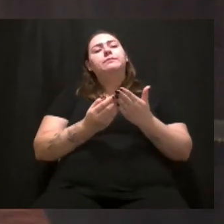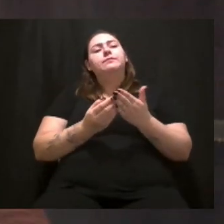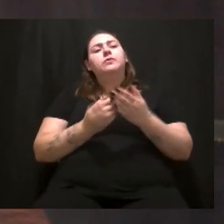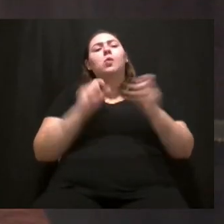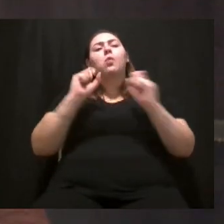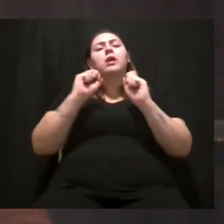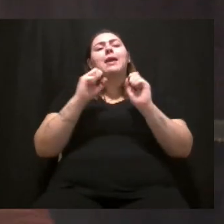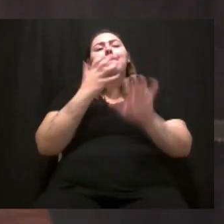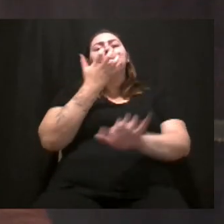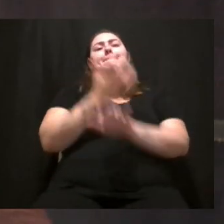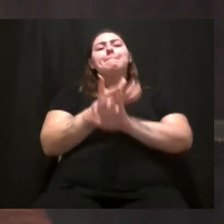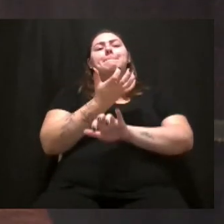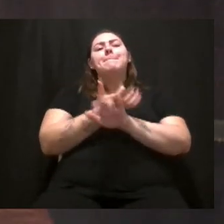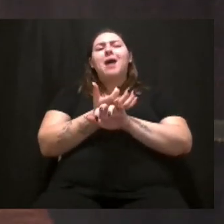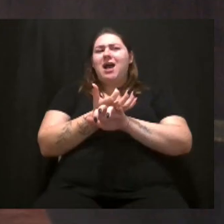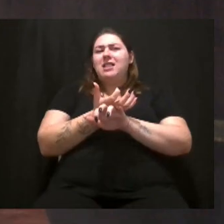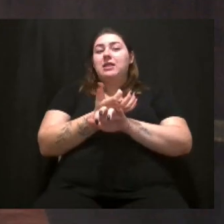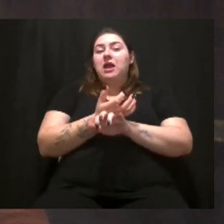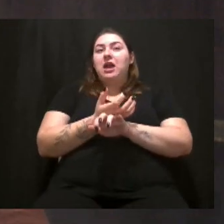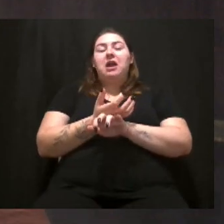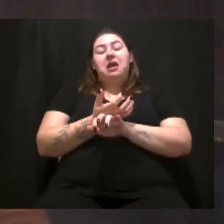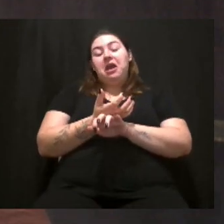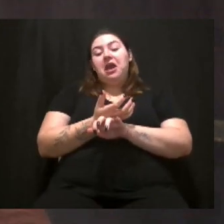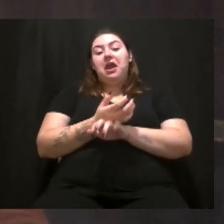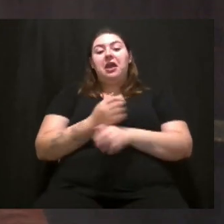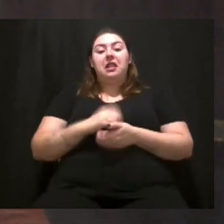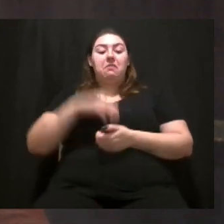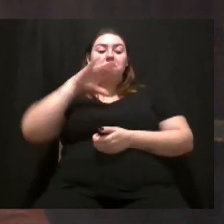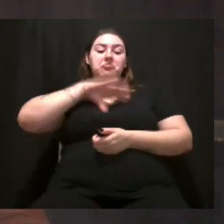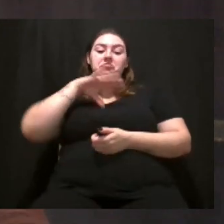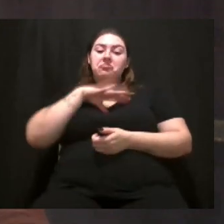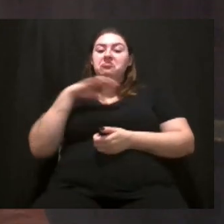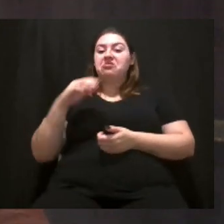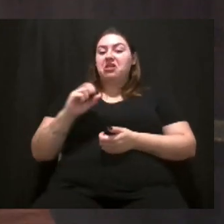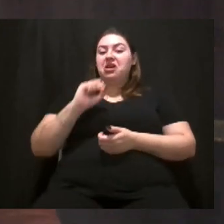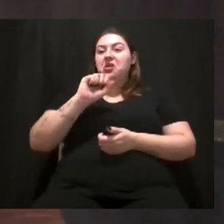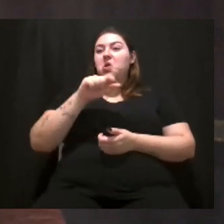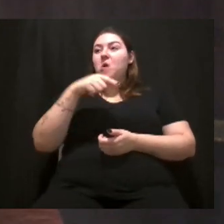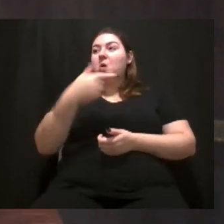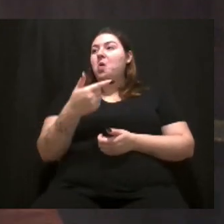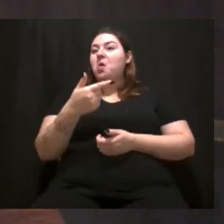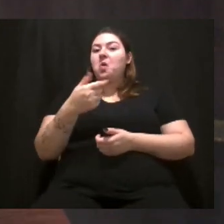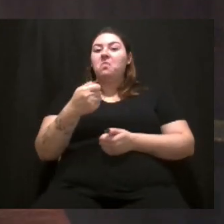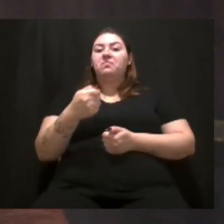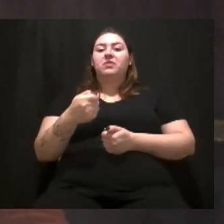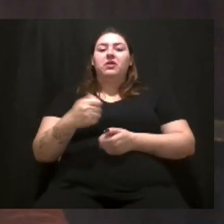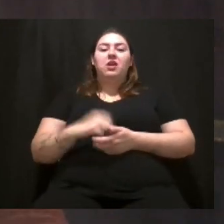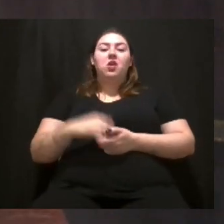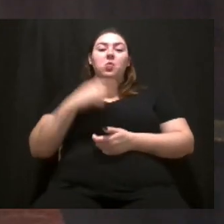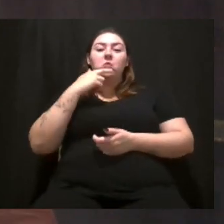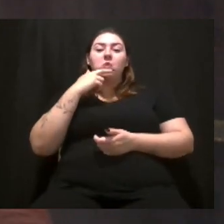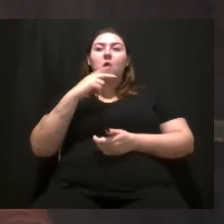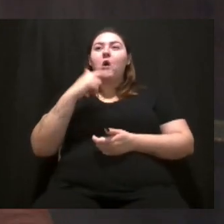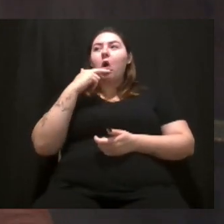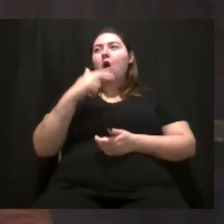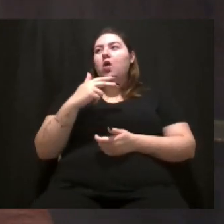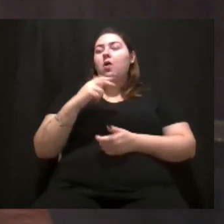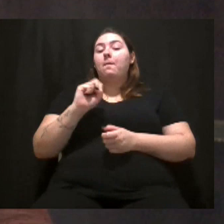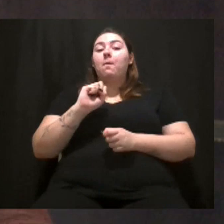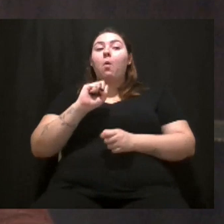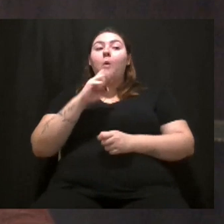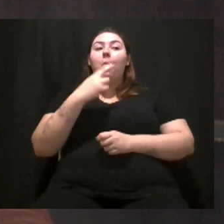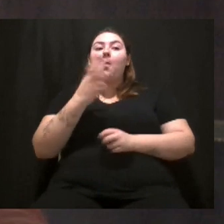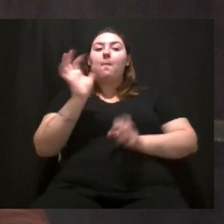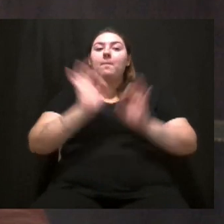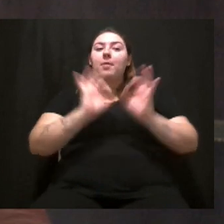né, como matemática, português ou algum tipo de idioma, ou até mesmo a questão da preparação para vestibular, porque a escola,